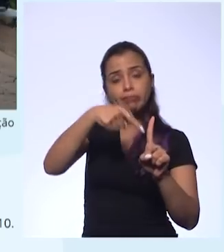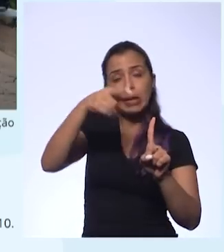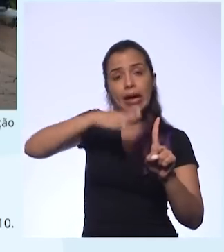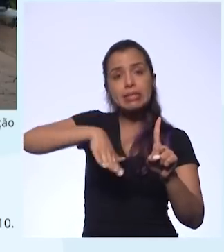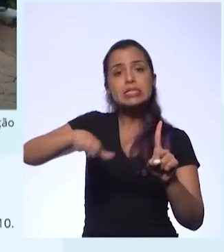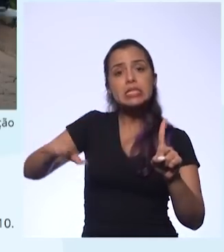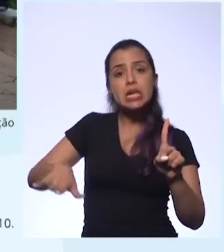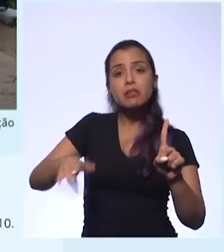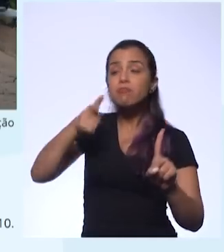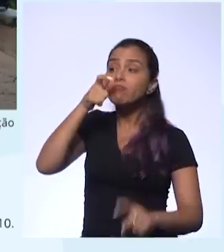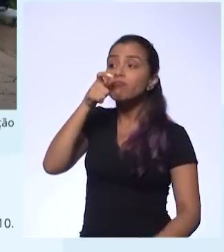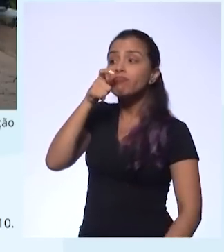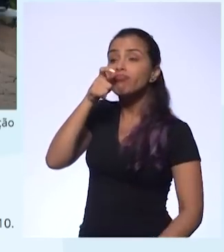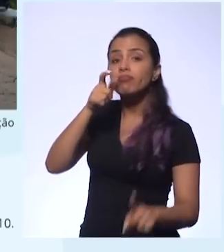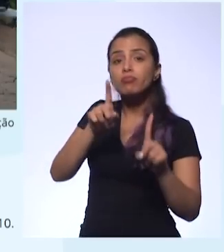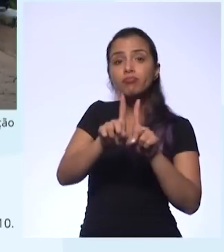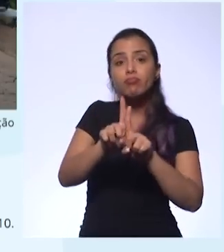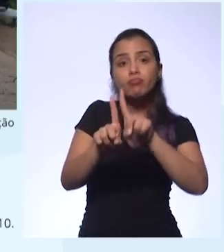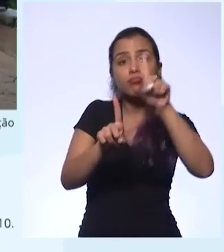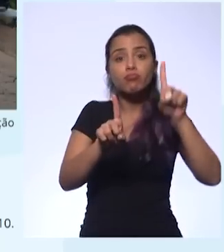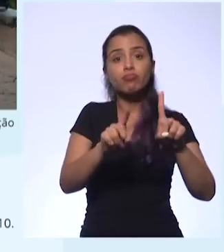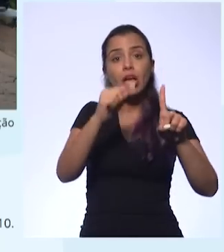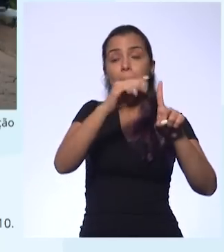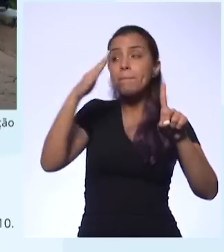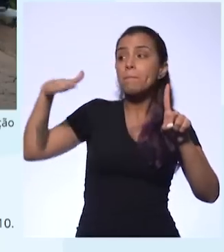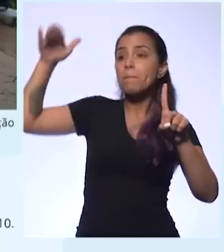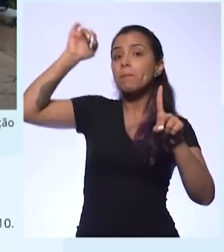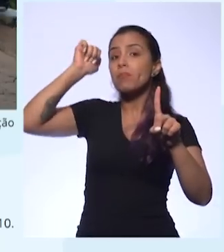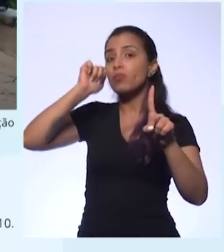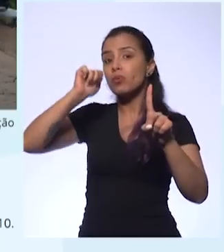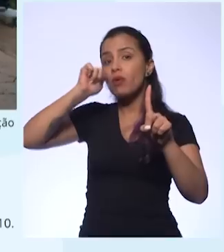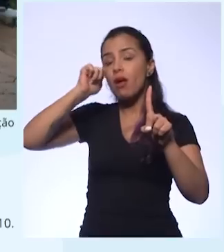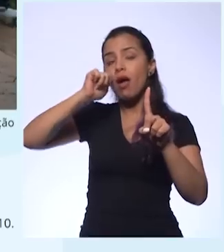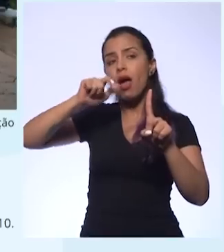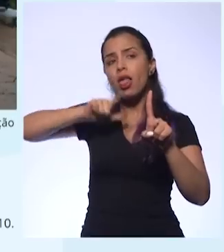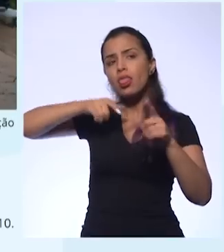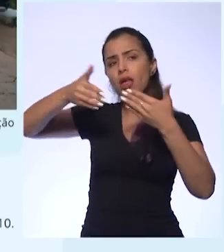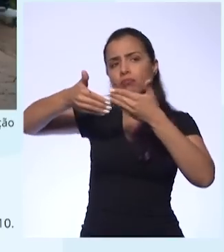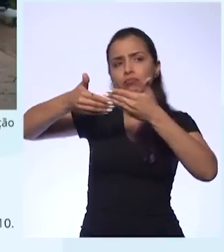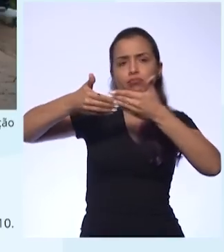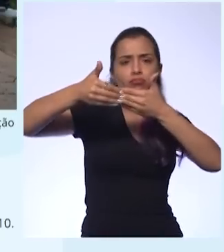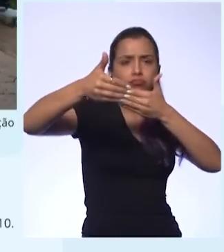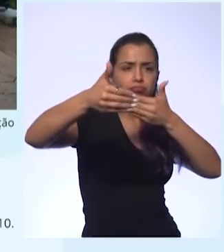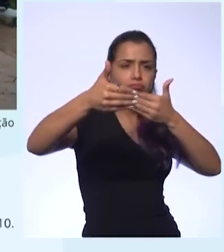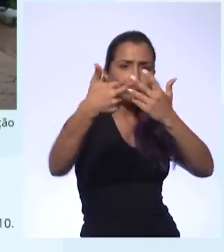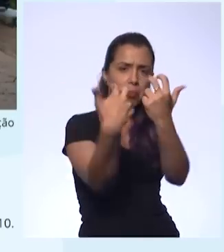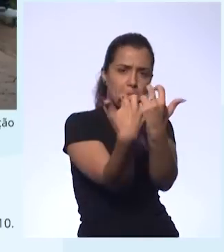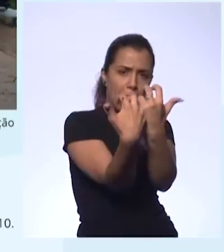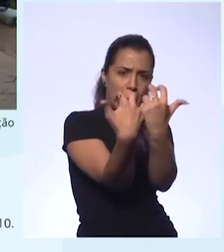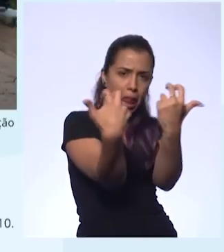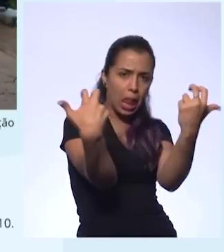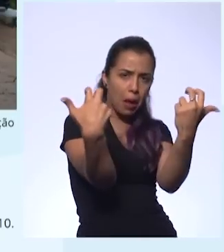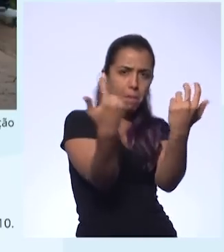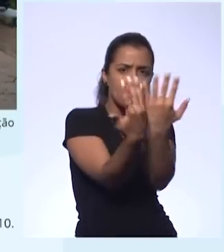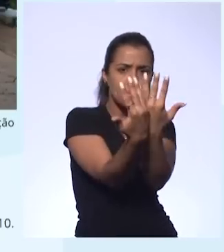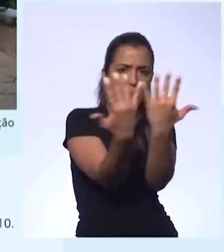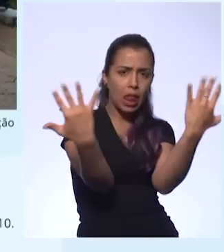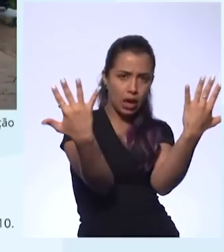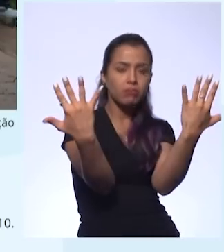mãe, tem uma moça em pé. E à frente temos ali a segurança pública, não